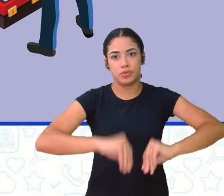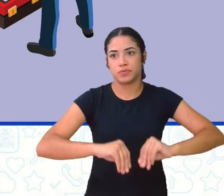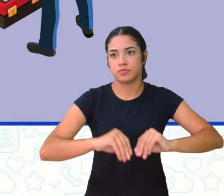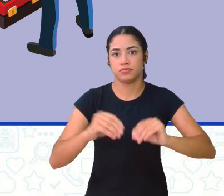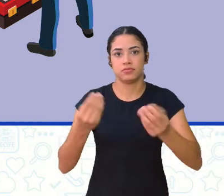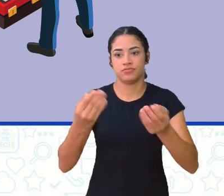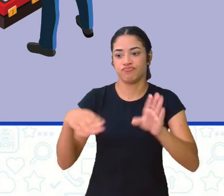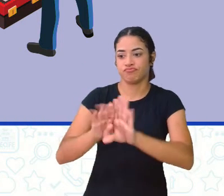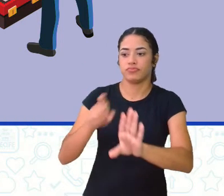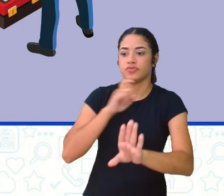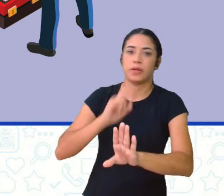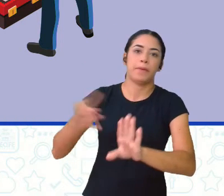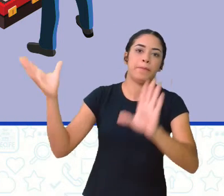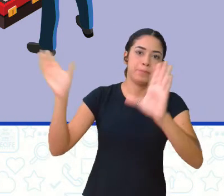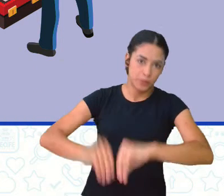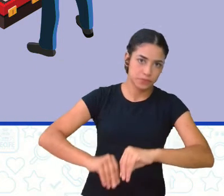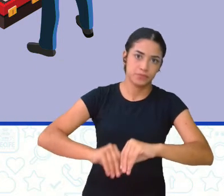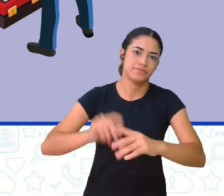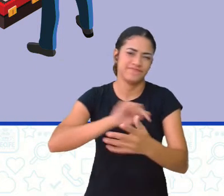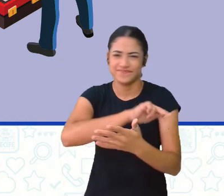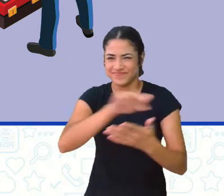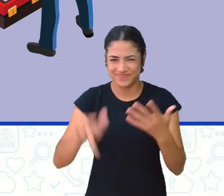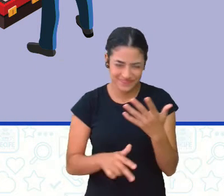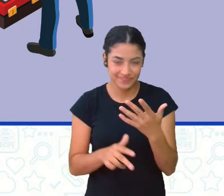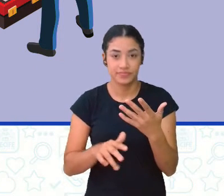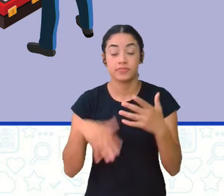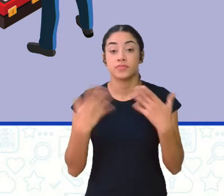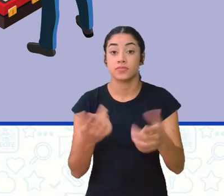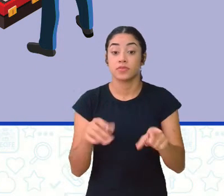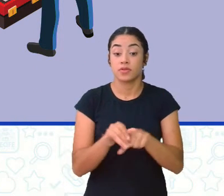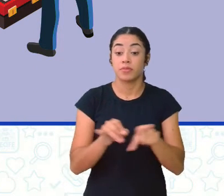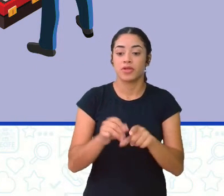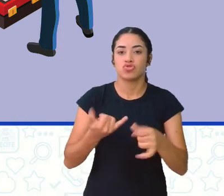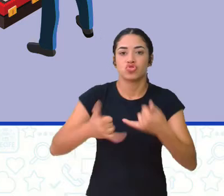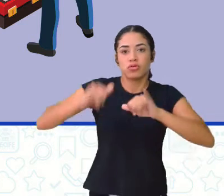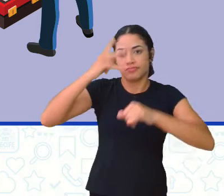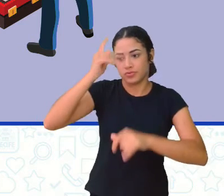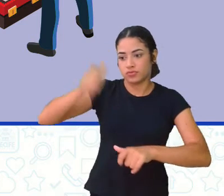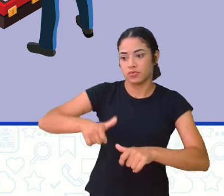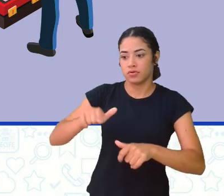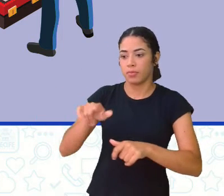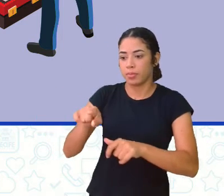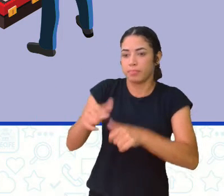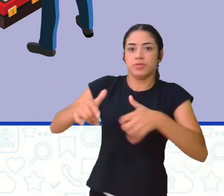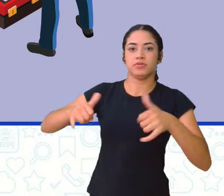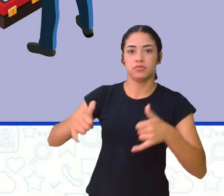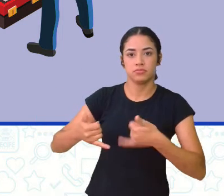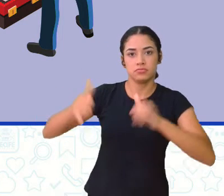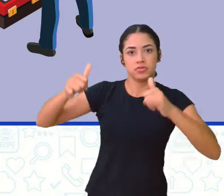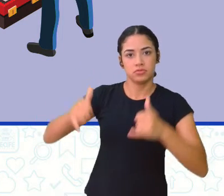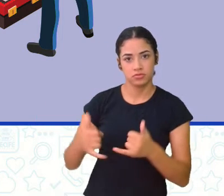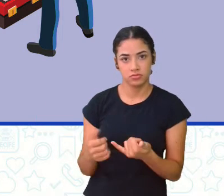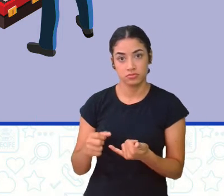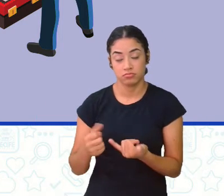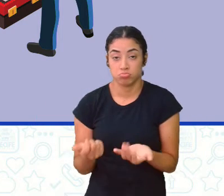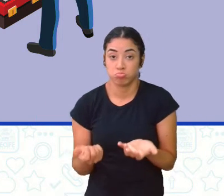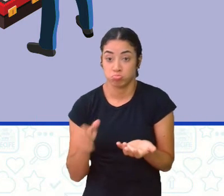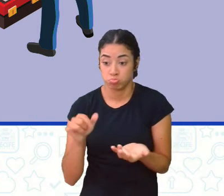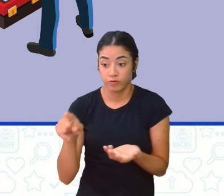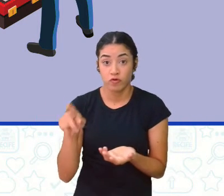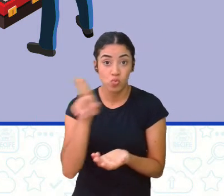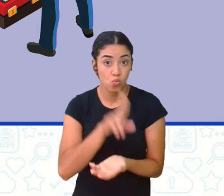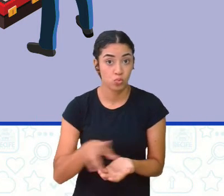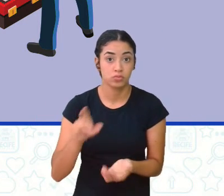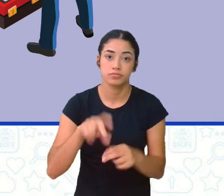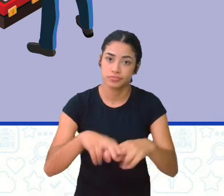também, pessoal, para não, né, a questão aí de choques para quem está, vamos dizer assim, manuseando. Por isso que é